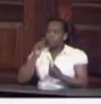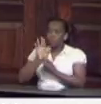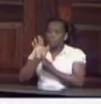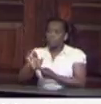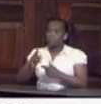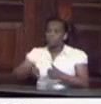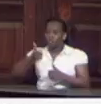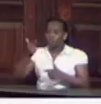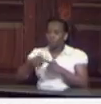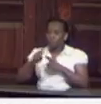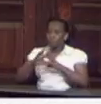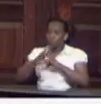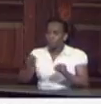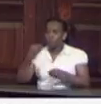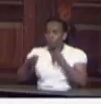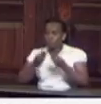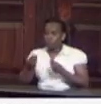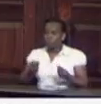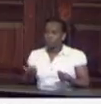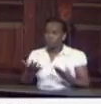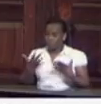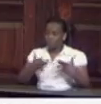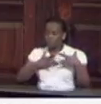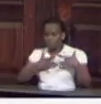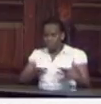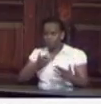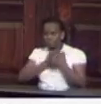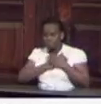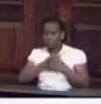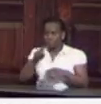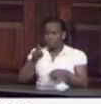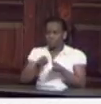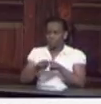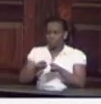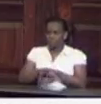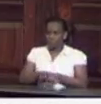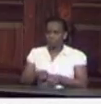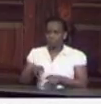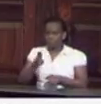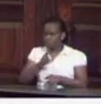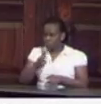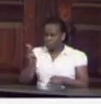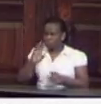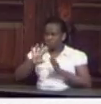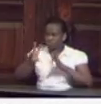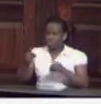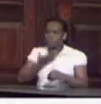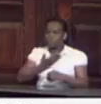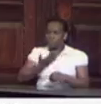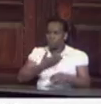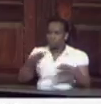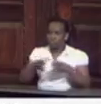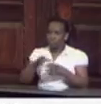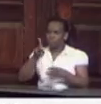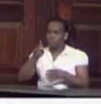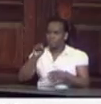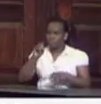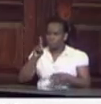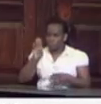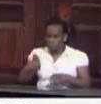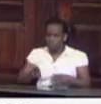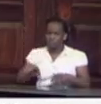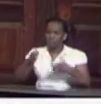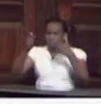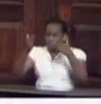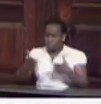soluções para essa questão. Então, eu queria me solidarizar com você, em nome de todos os seus companheiros aqui do PSDB, e dizer